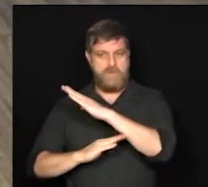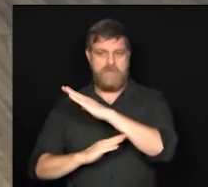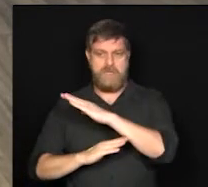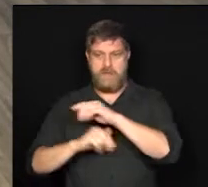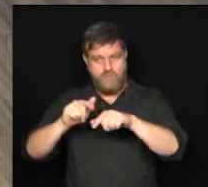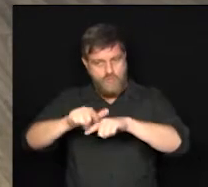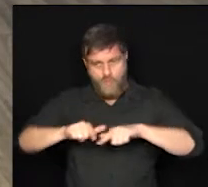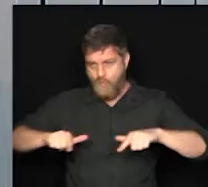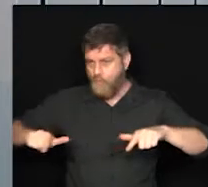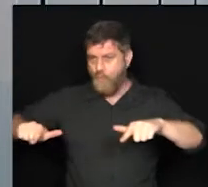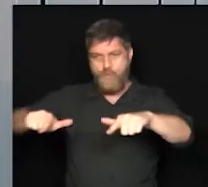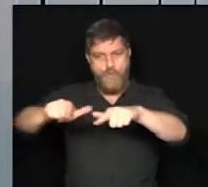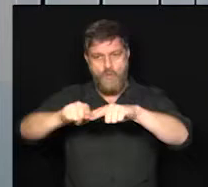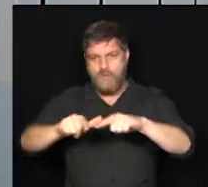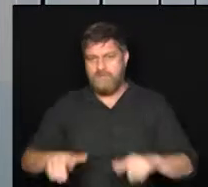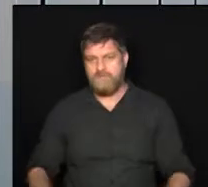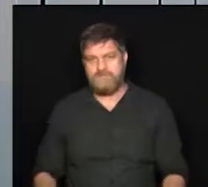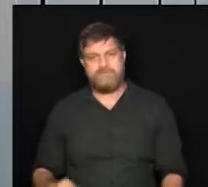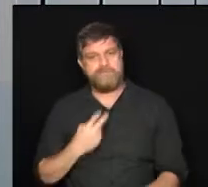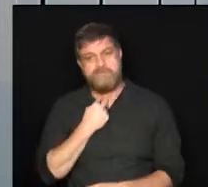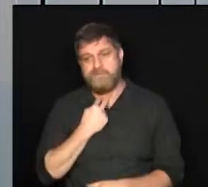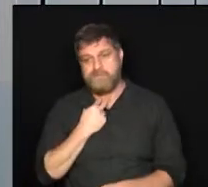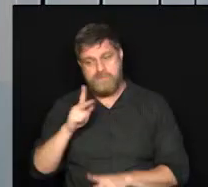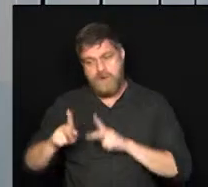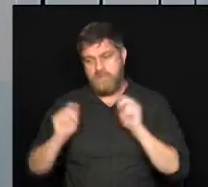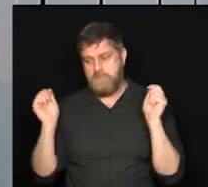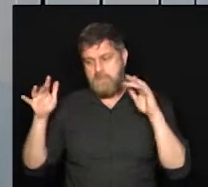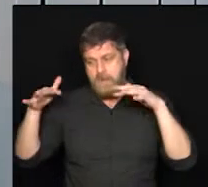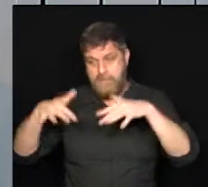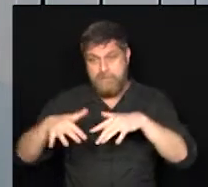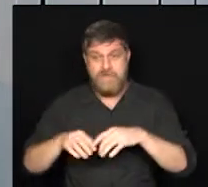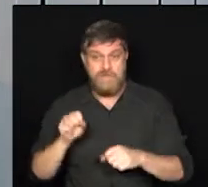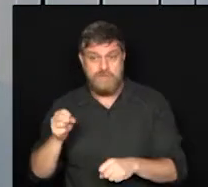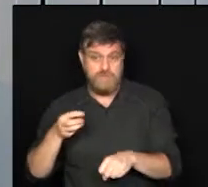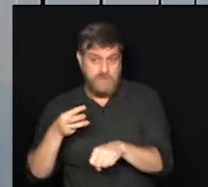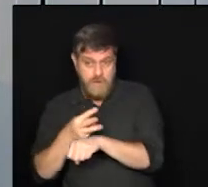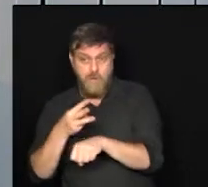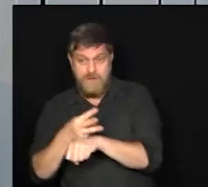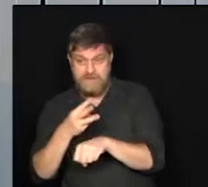a participação de nenhum cidadão de Campinas, apenas pelo telefone, pelo